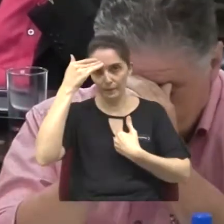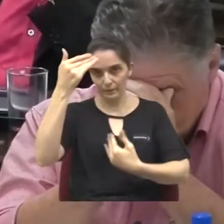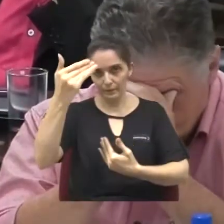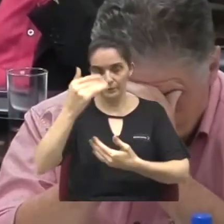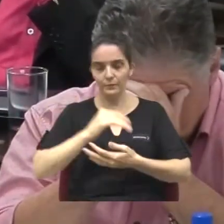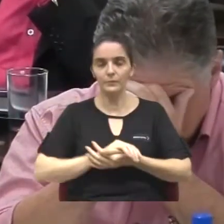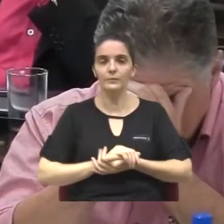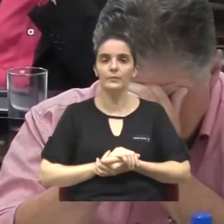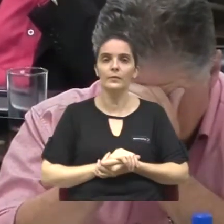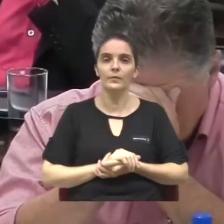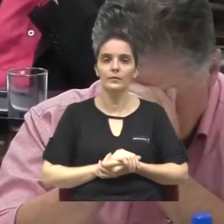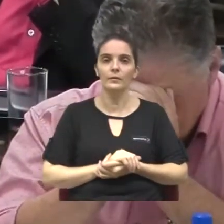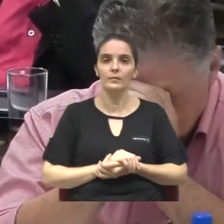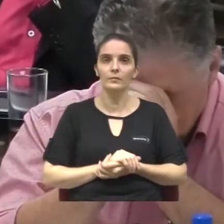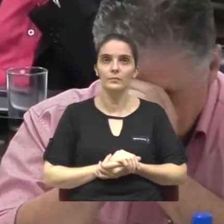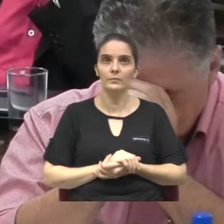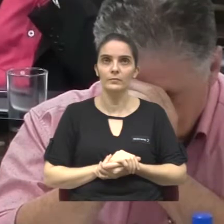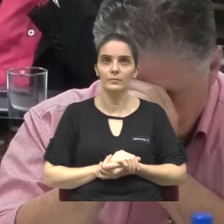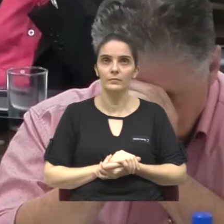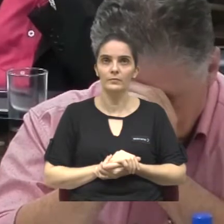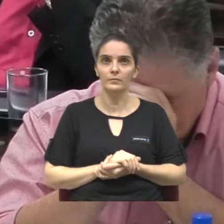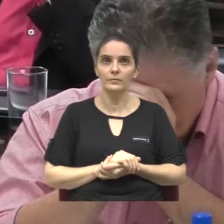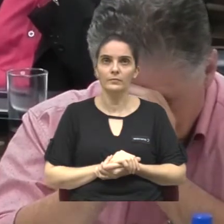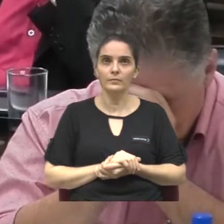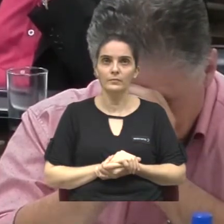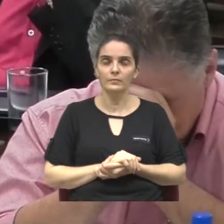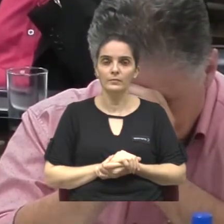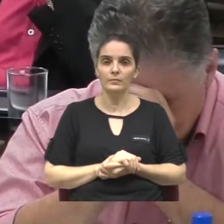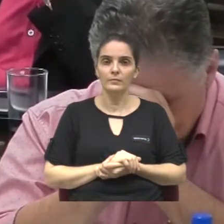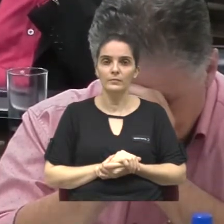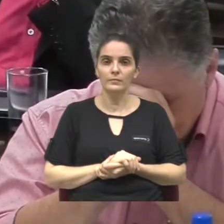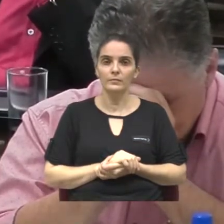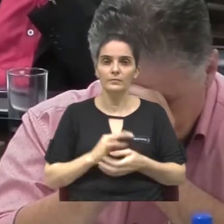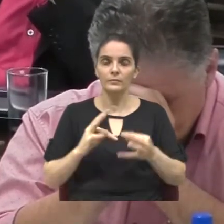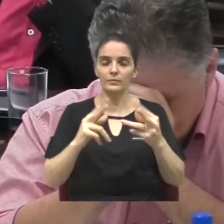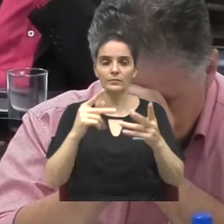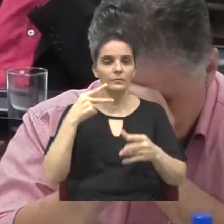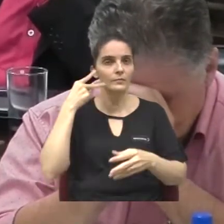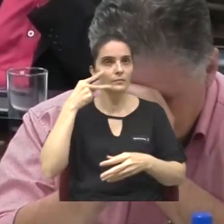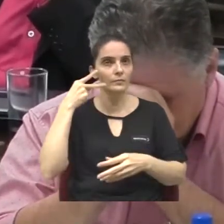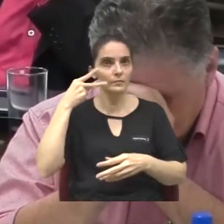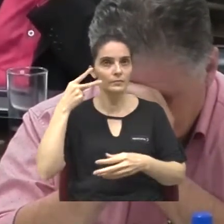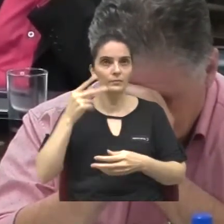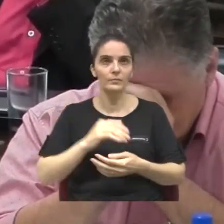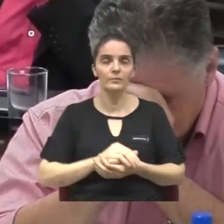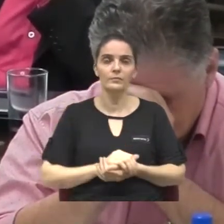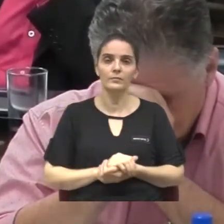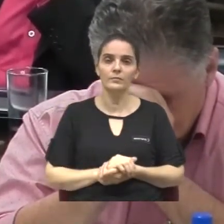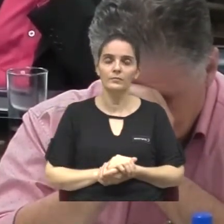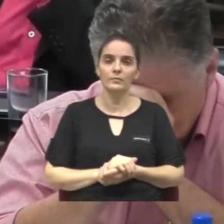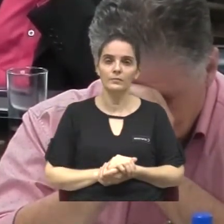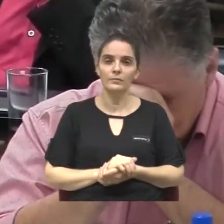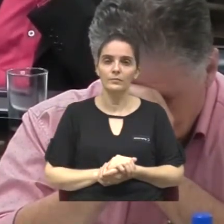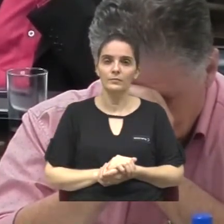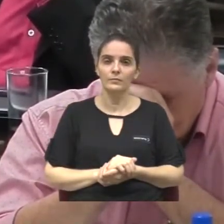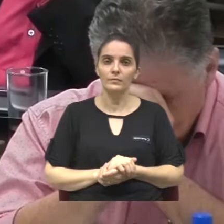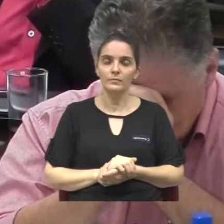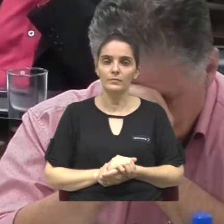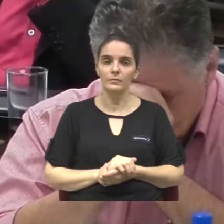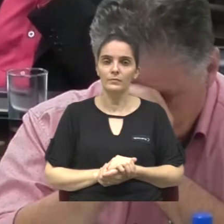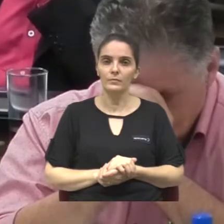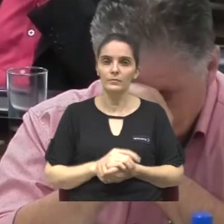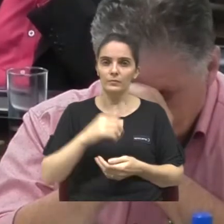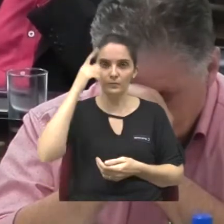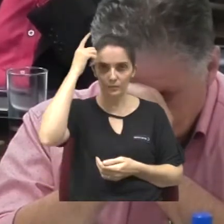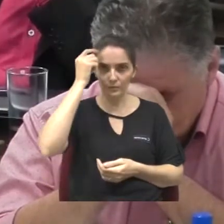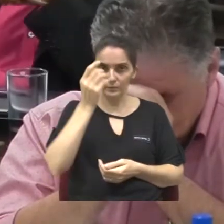prazer ser interrompido por Vossa Excelência, caros pares. Eu gostaria